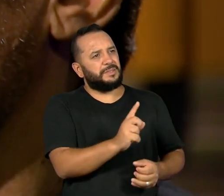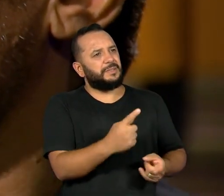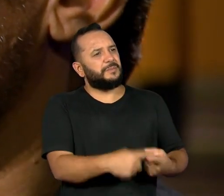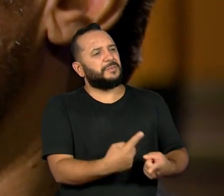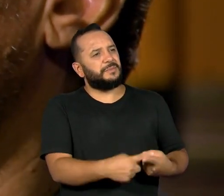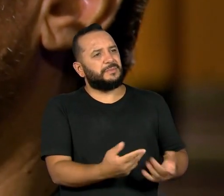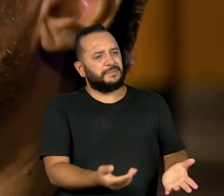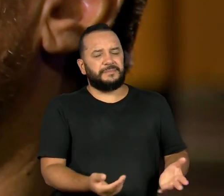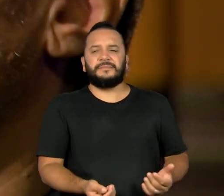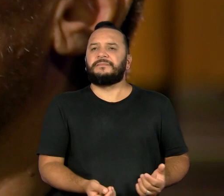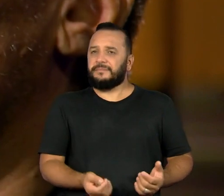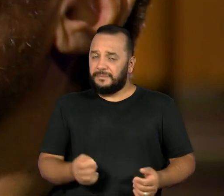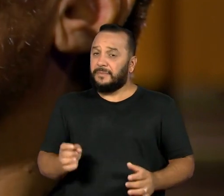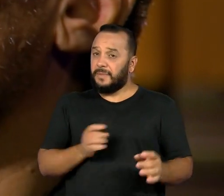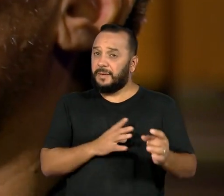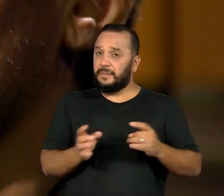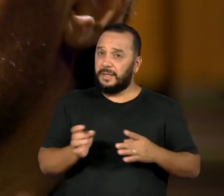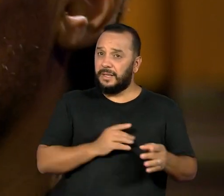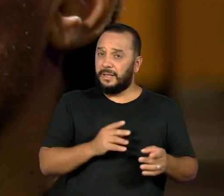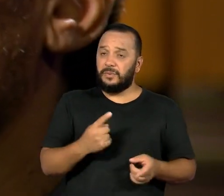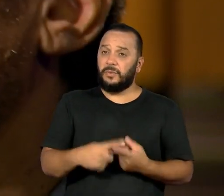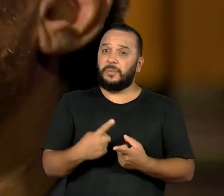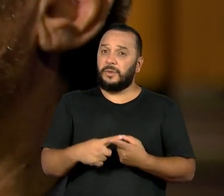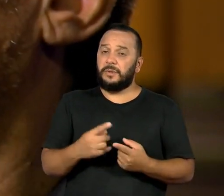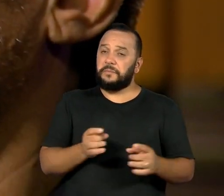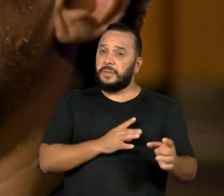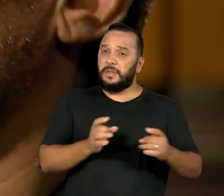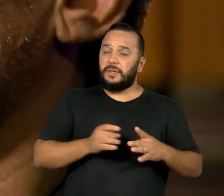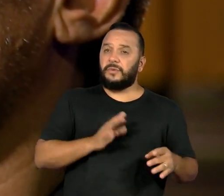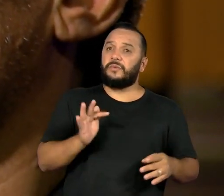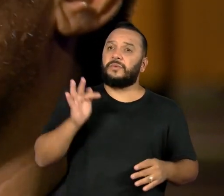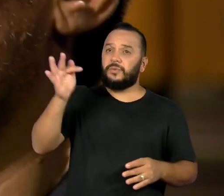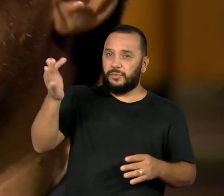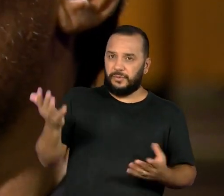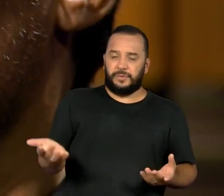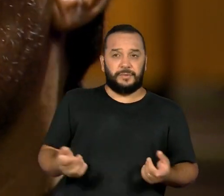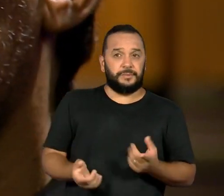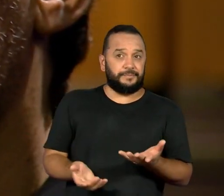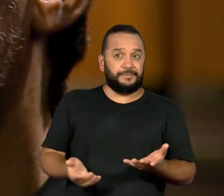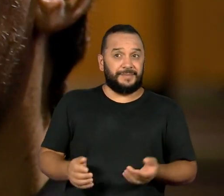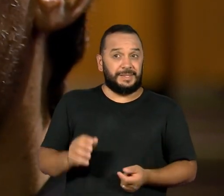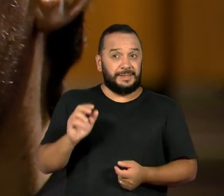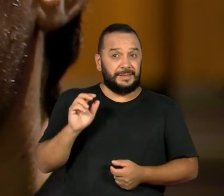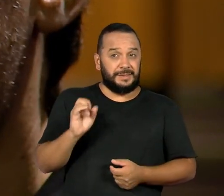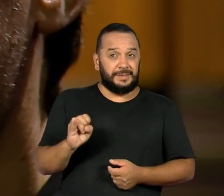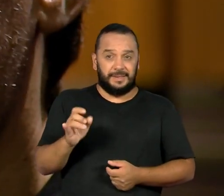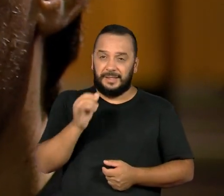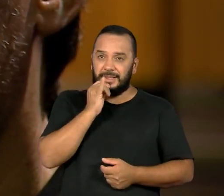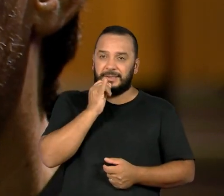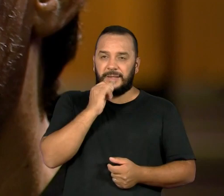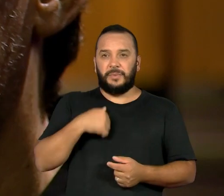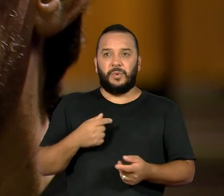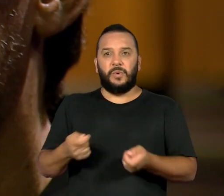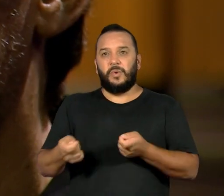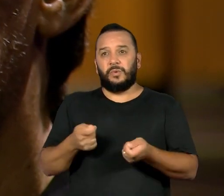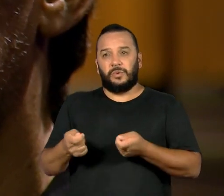medo do que pode vir pela frente quando a gente sai de perto do